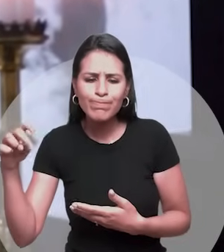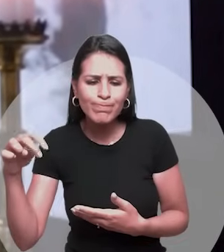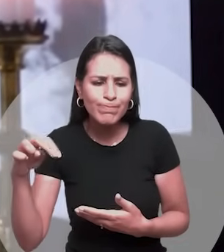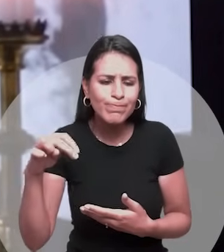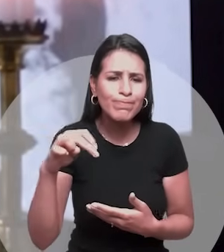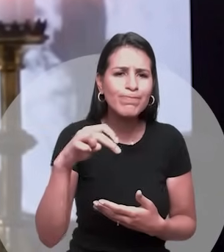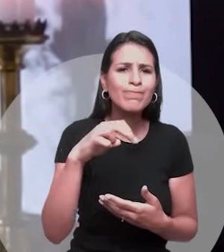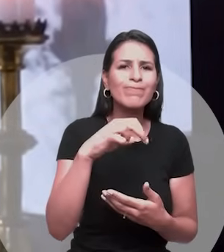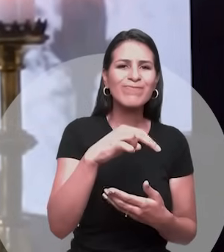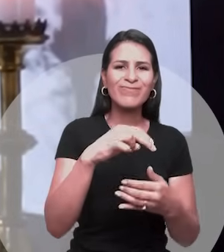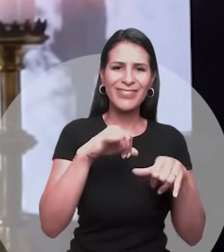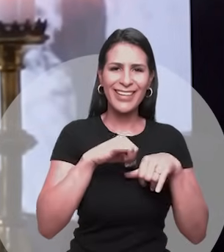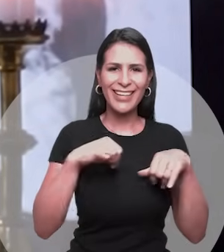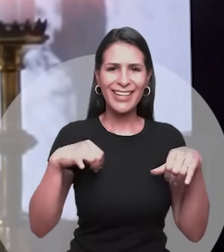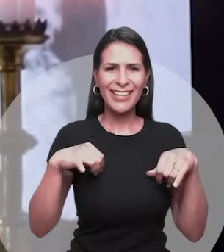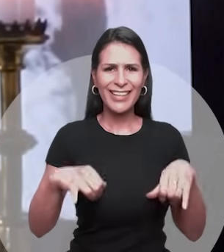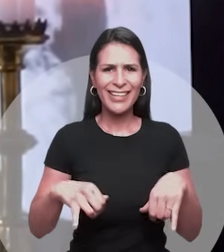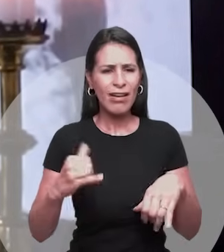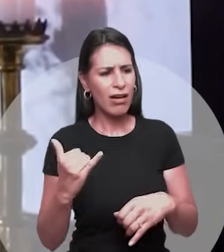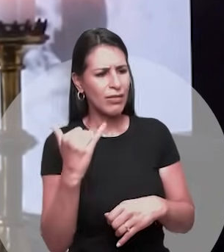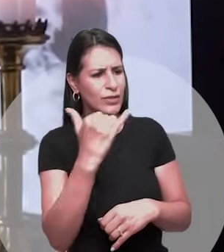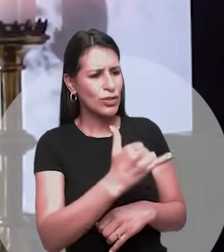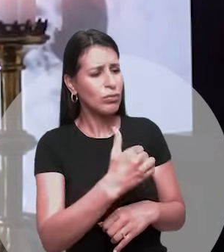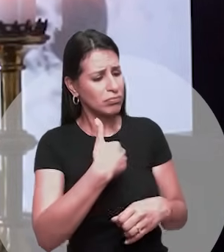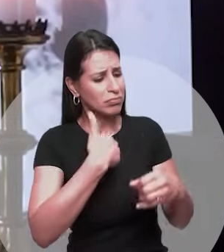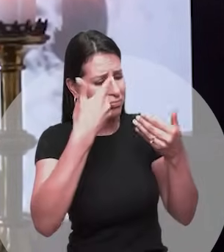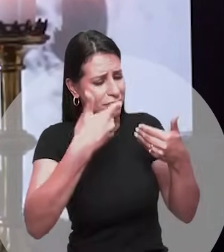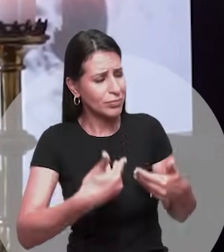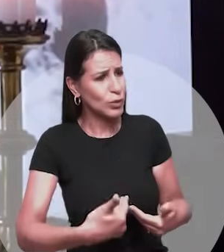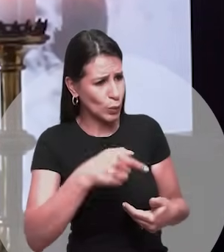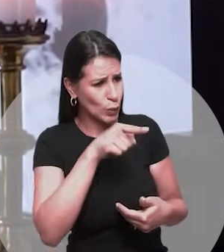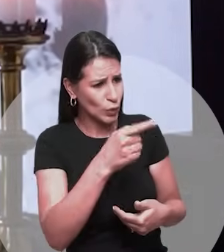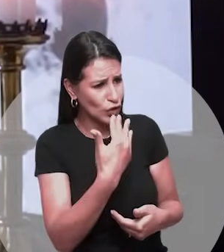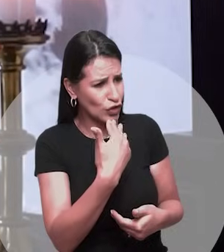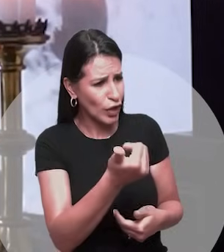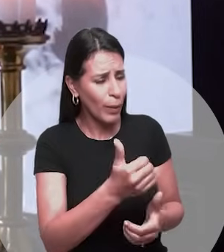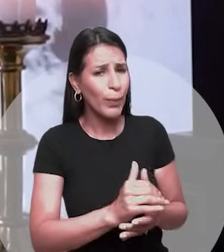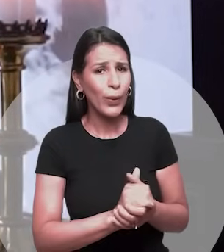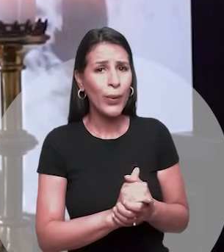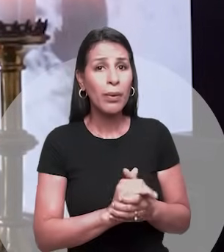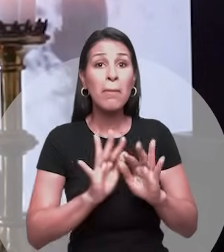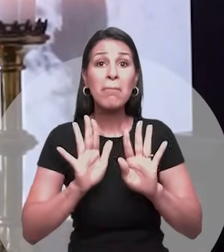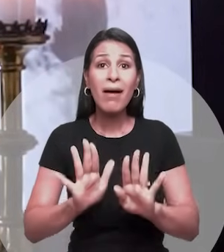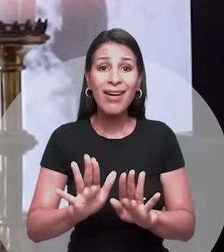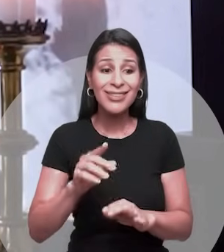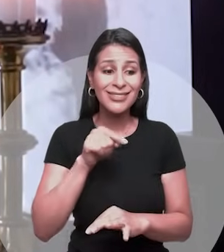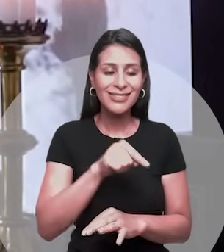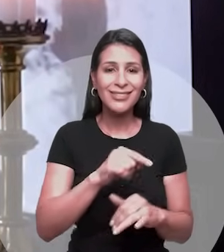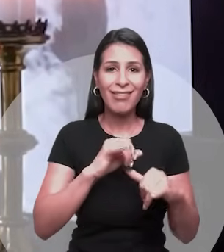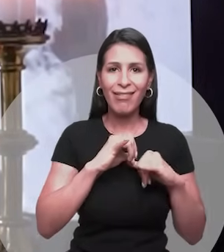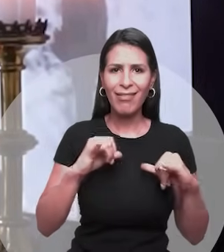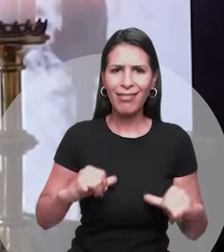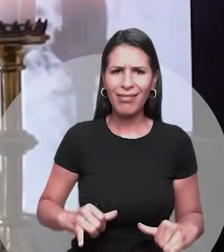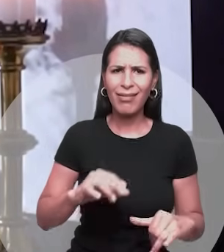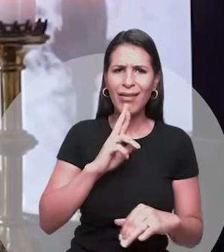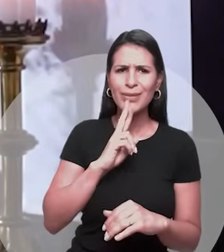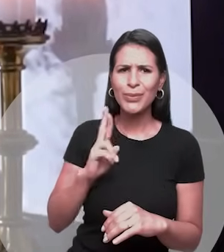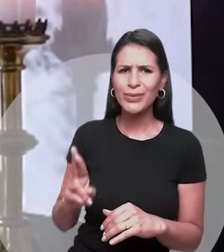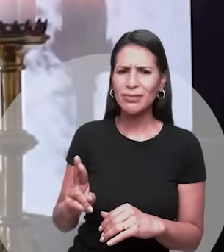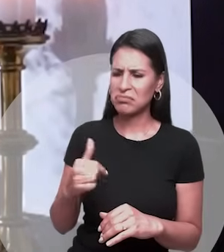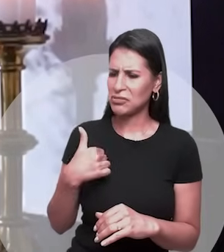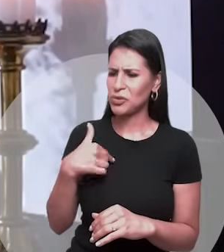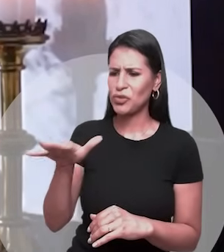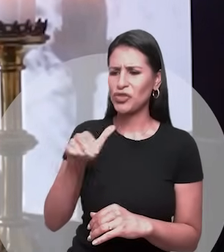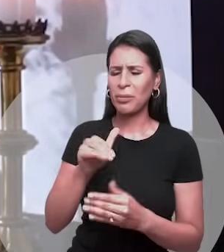estava Eli e disse: Eis-me aqui, pois você me chamou. Mas Eli respondeu: Eu não